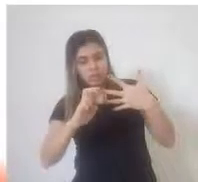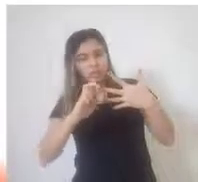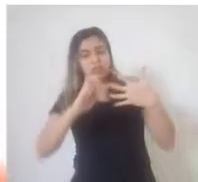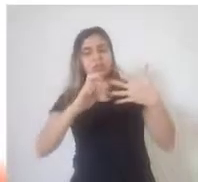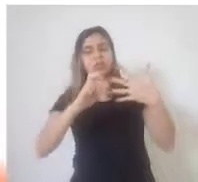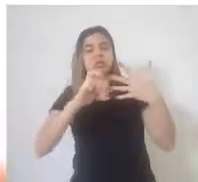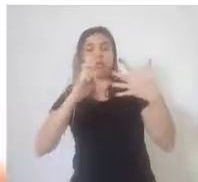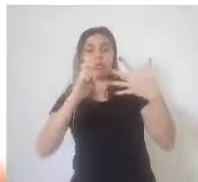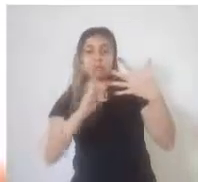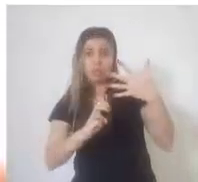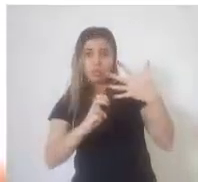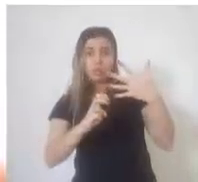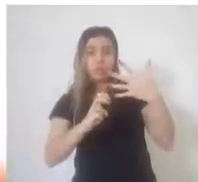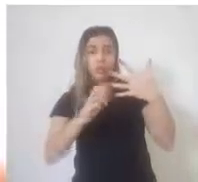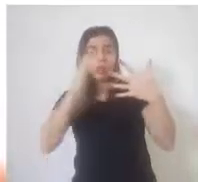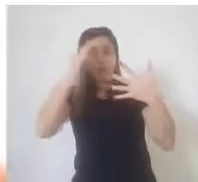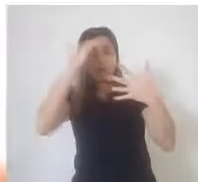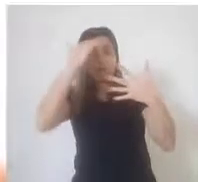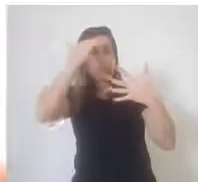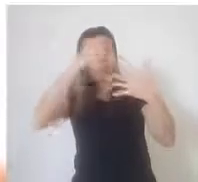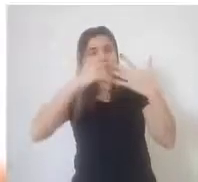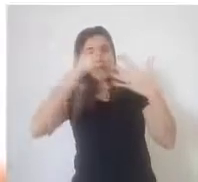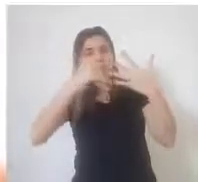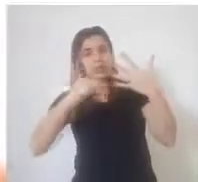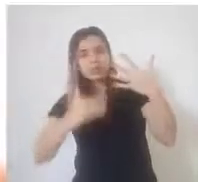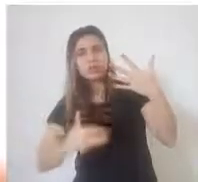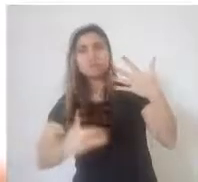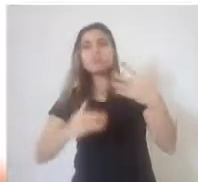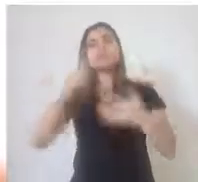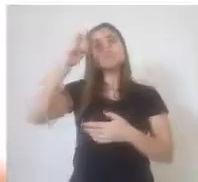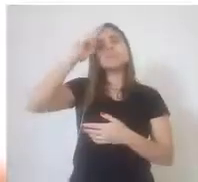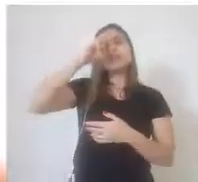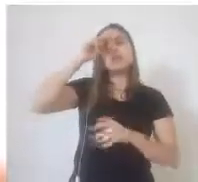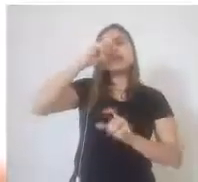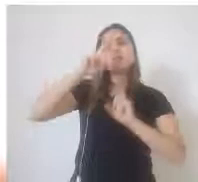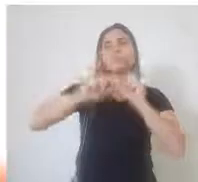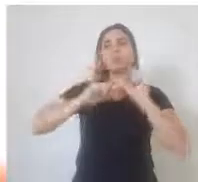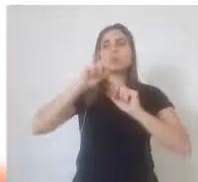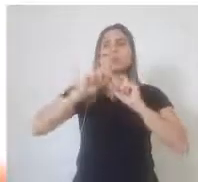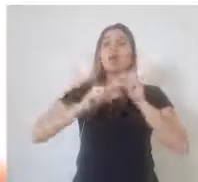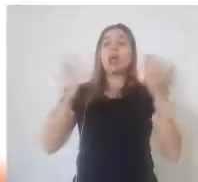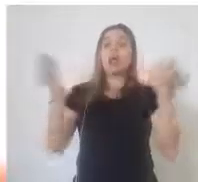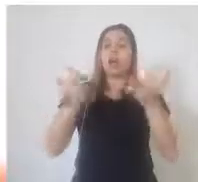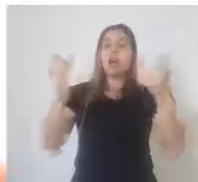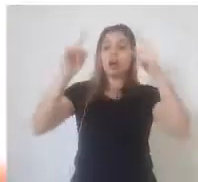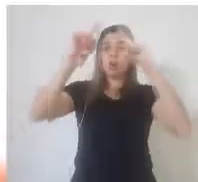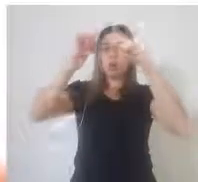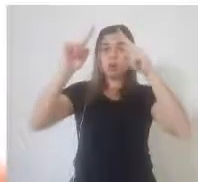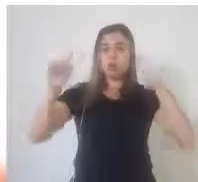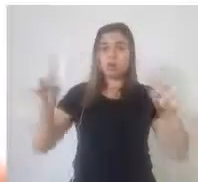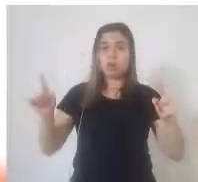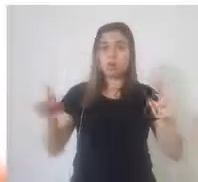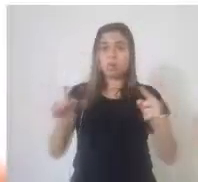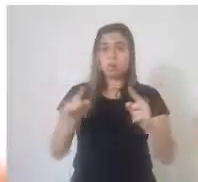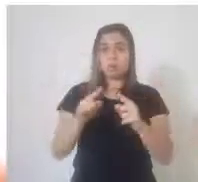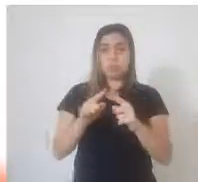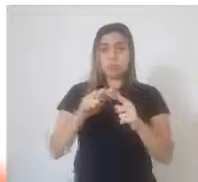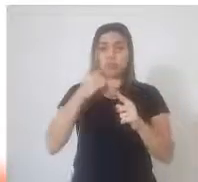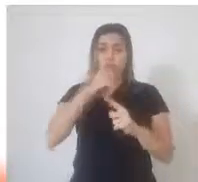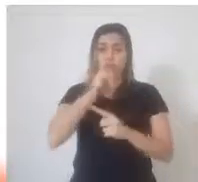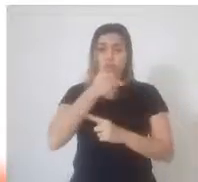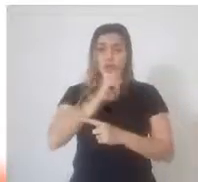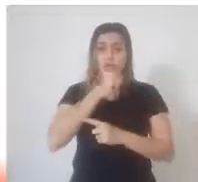E aí, já que nós estamos falando dessa perda de energia, a gente já vai começar a falar sobre a pirâmide